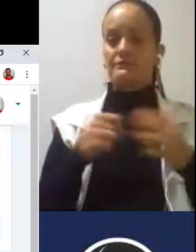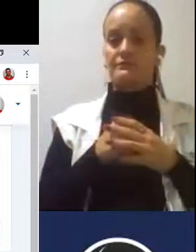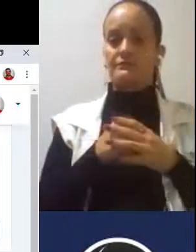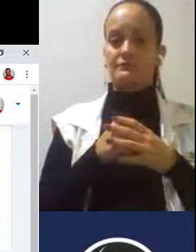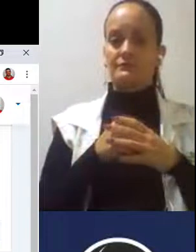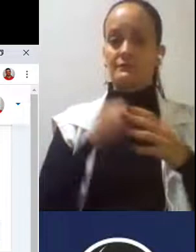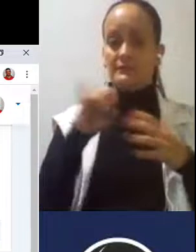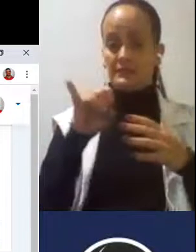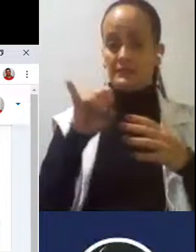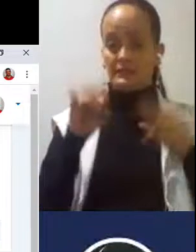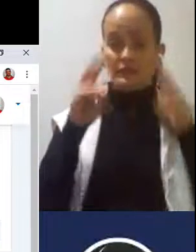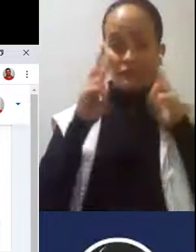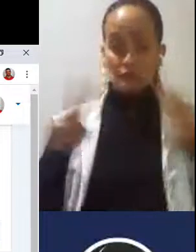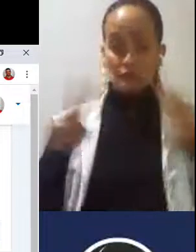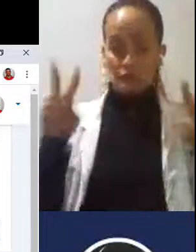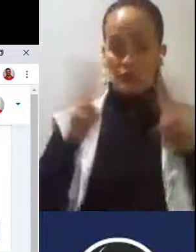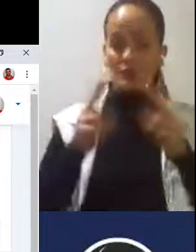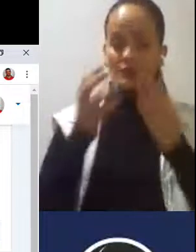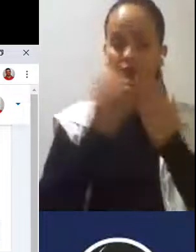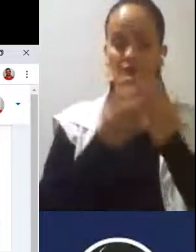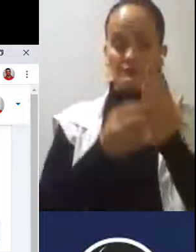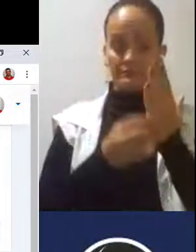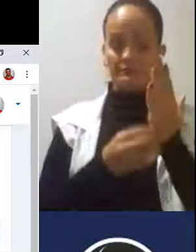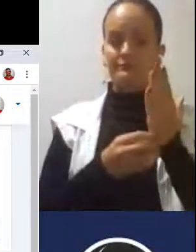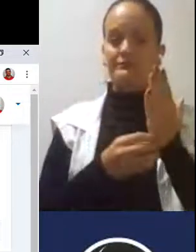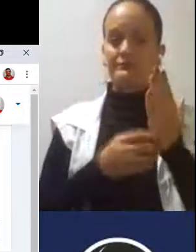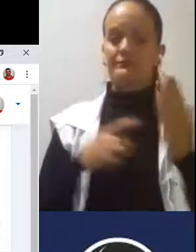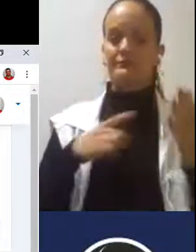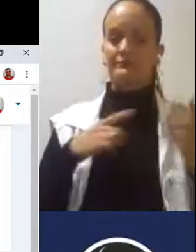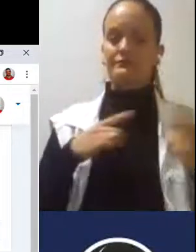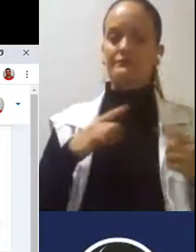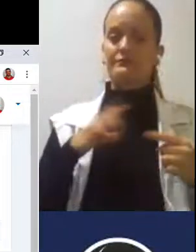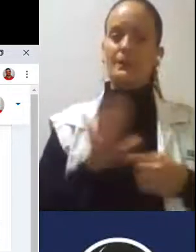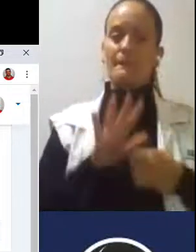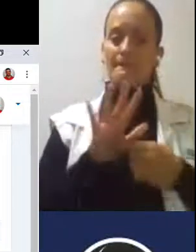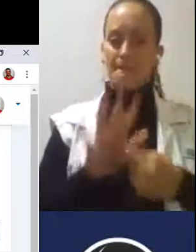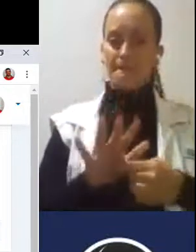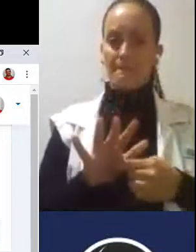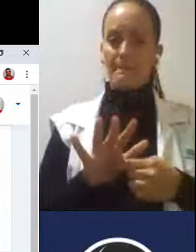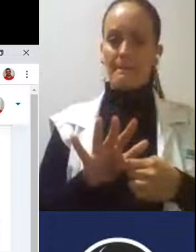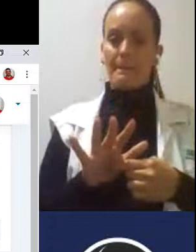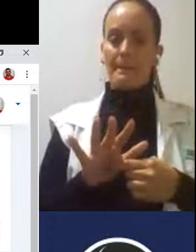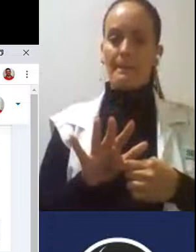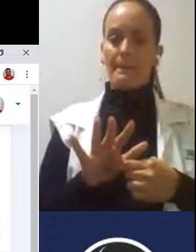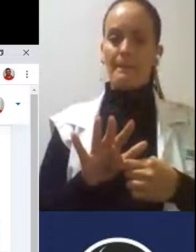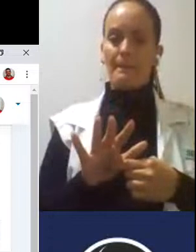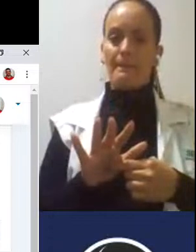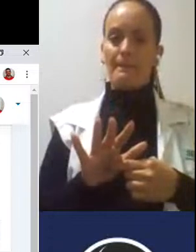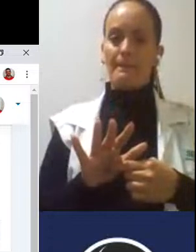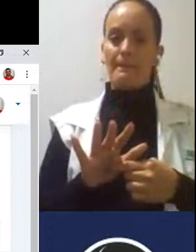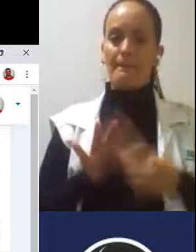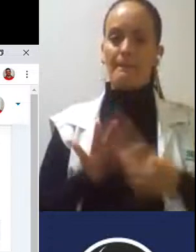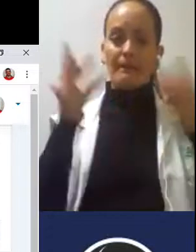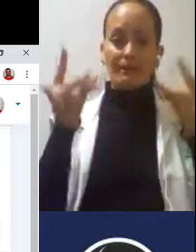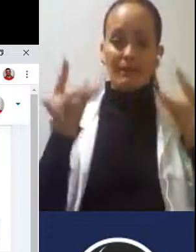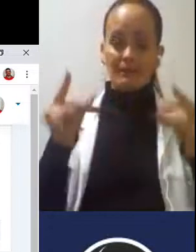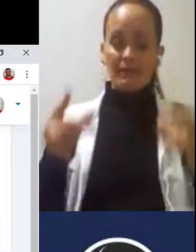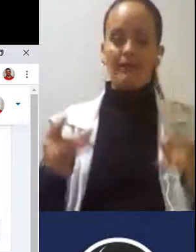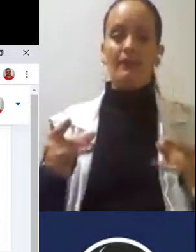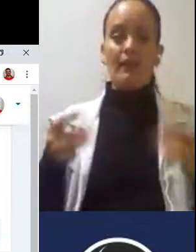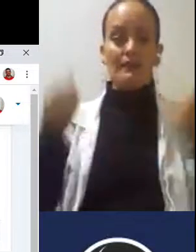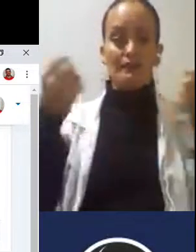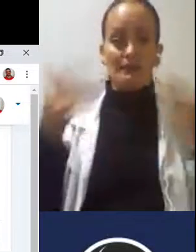ó, no conteúdo, aqui ele vai simbolizar, aqui ele vai detalhar isso aqui para a gente, ó. Deixa